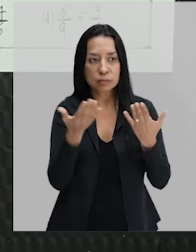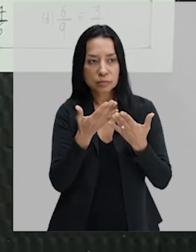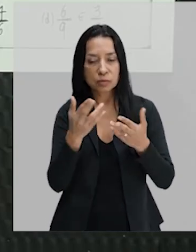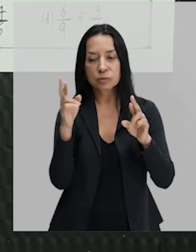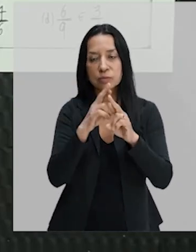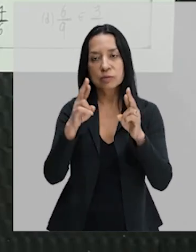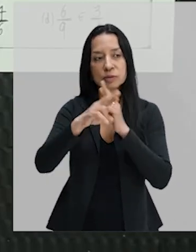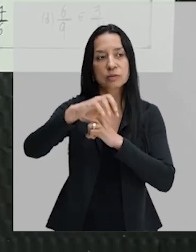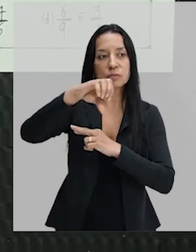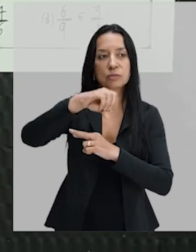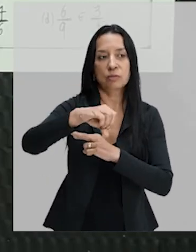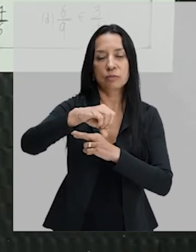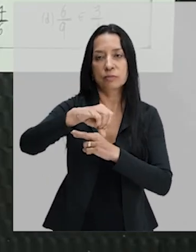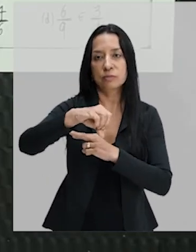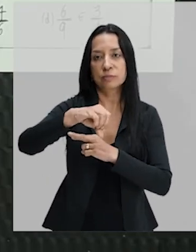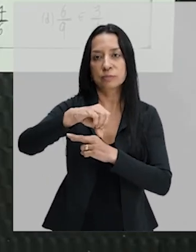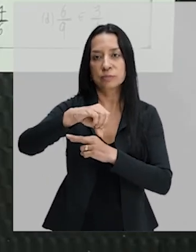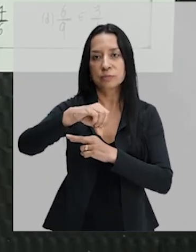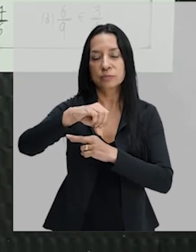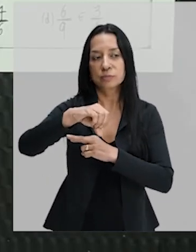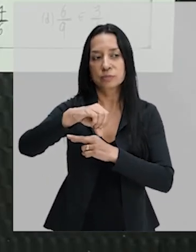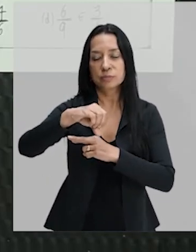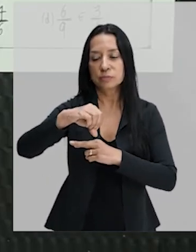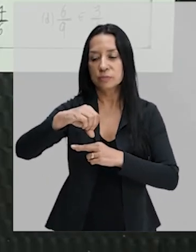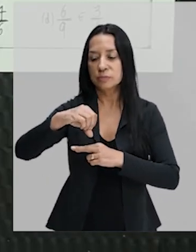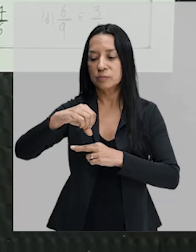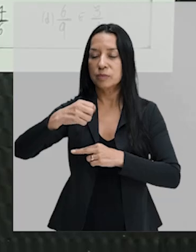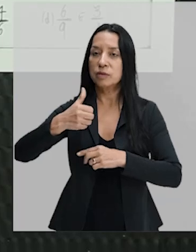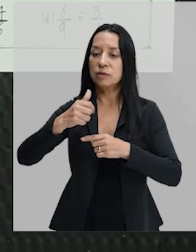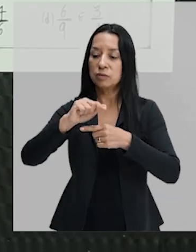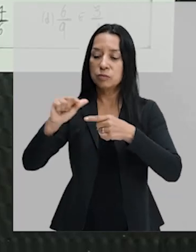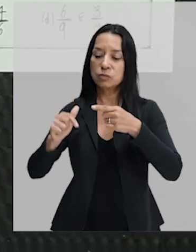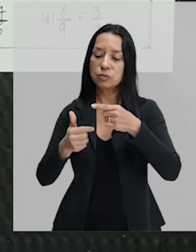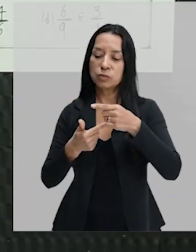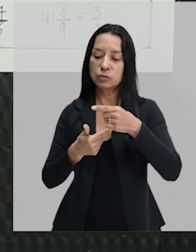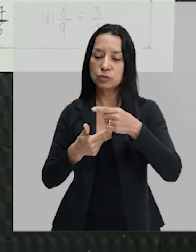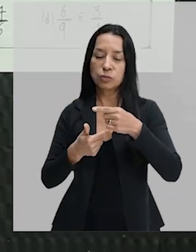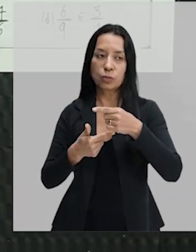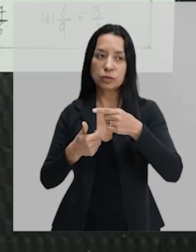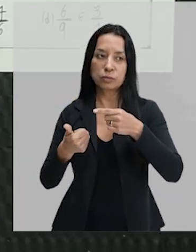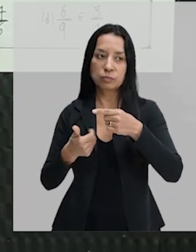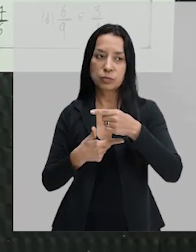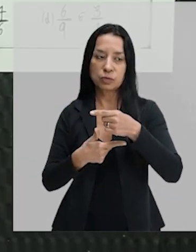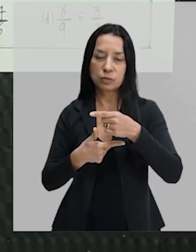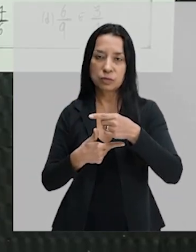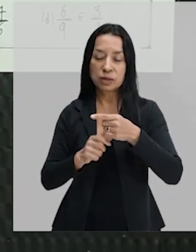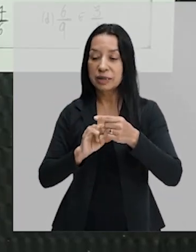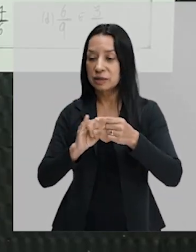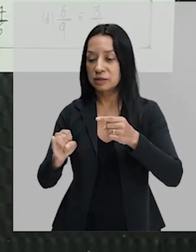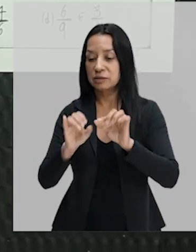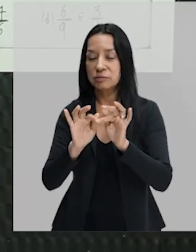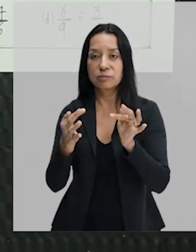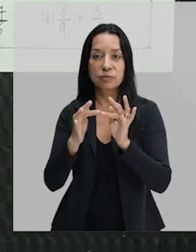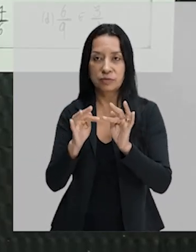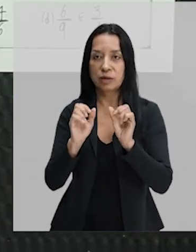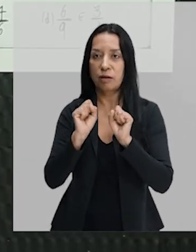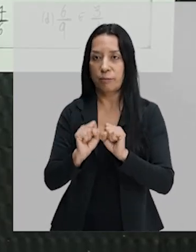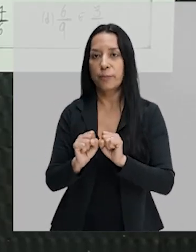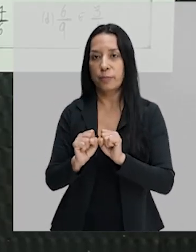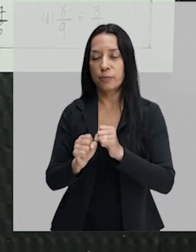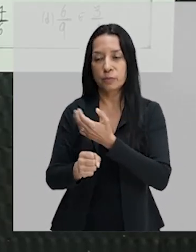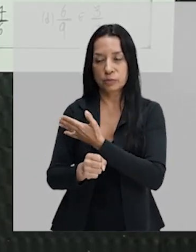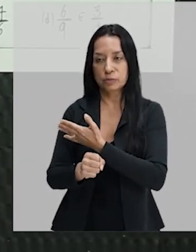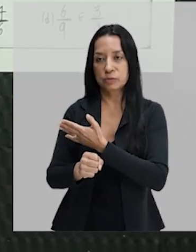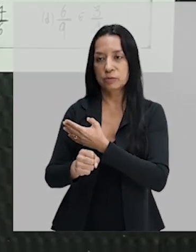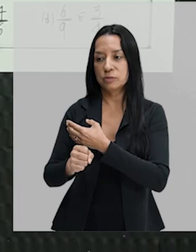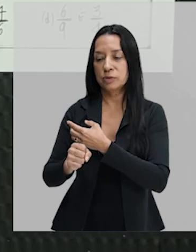e 12 centímetros. Ó, se a gente for simplificar, e aqui dá para você simplificar, você pode dividir aqui